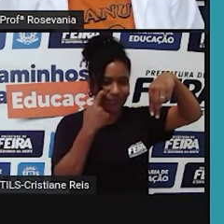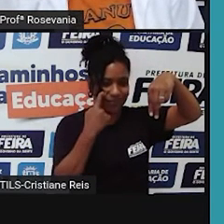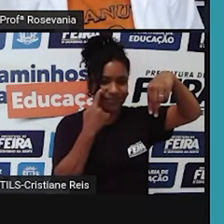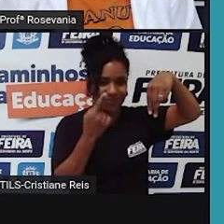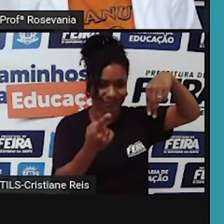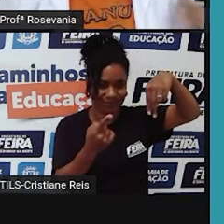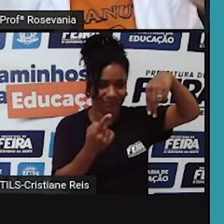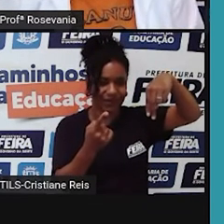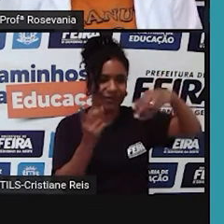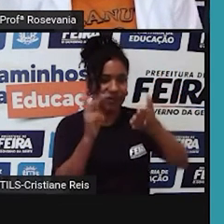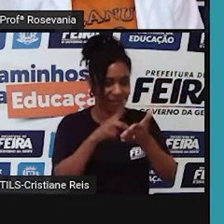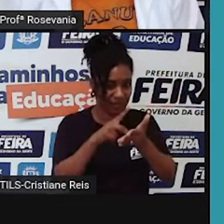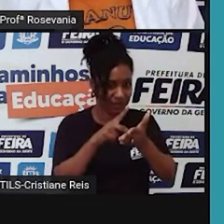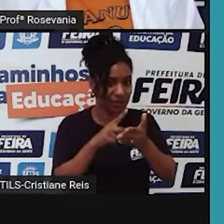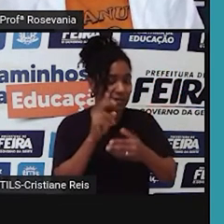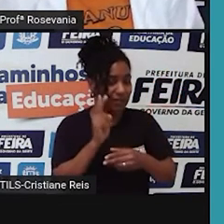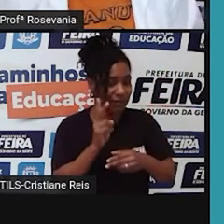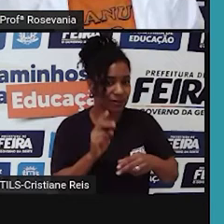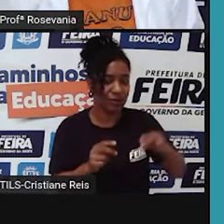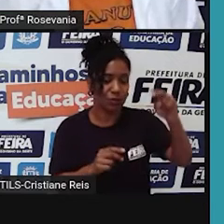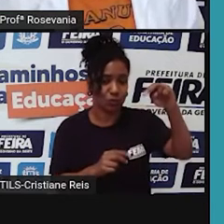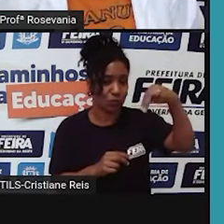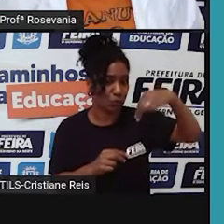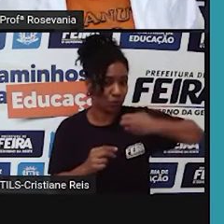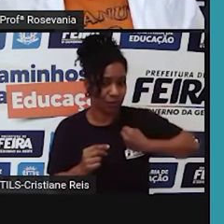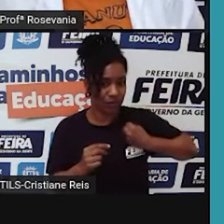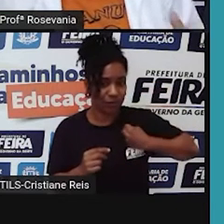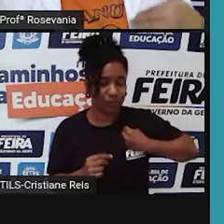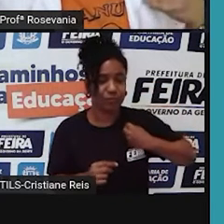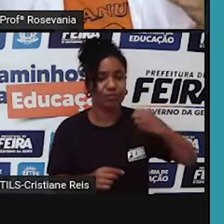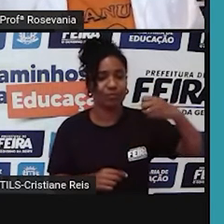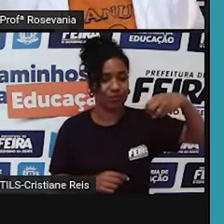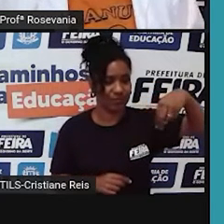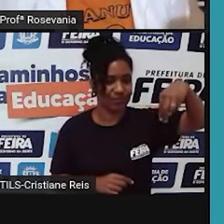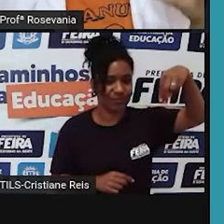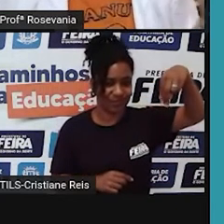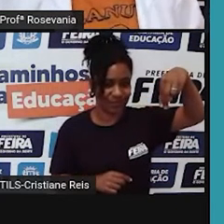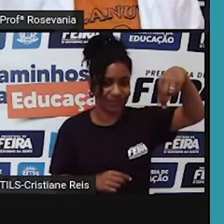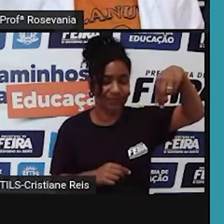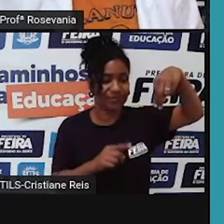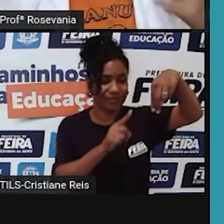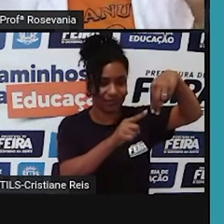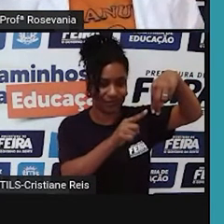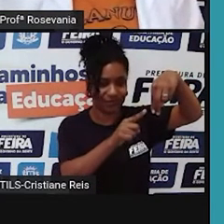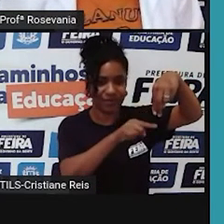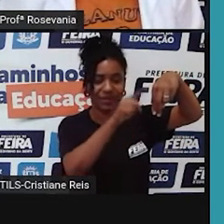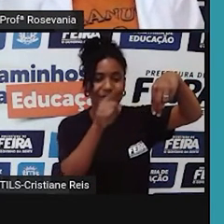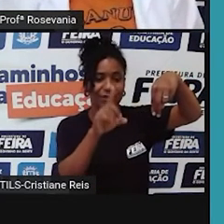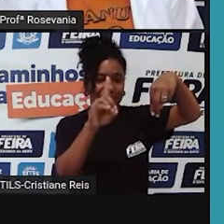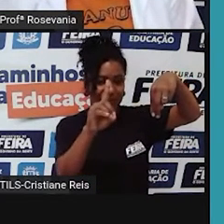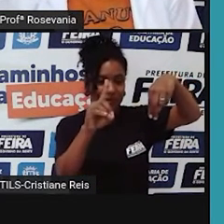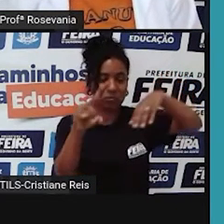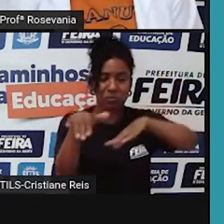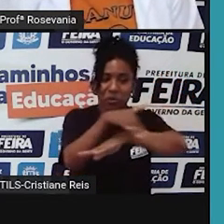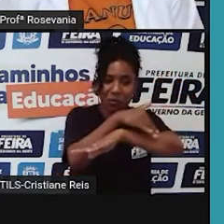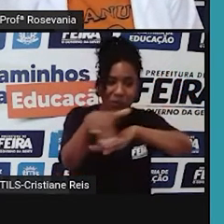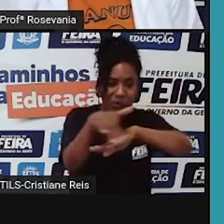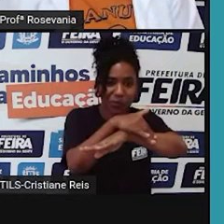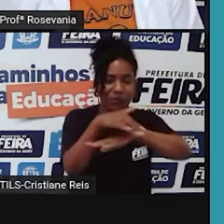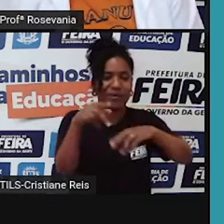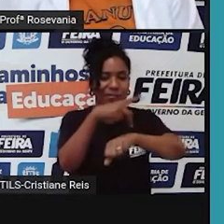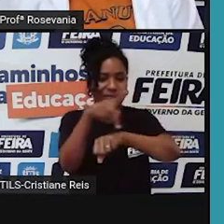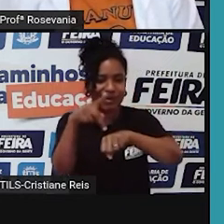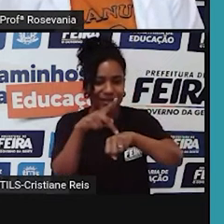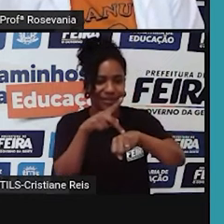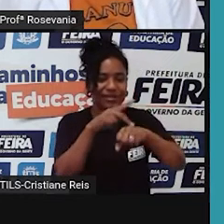denominador, área real, o espaço que eu estou representando, a casa, a rua, o estado, o país, o, sei lá, o